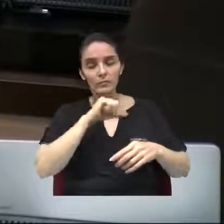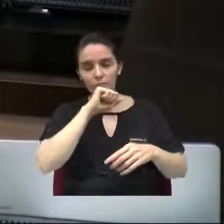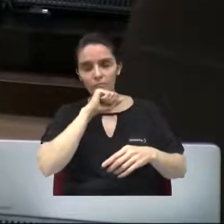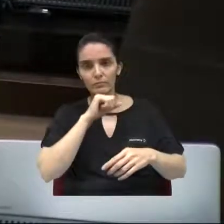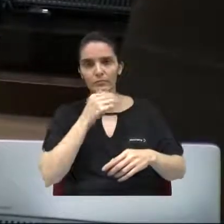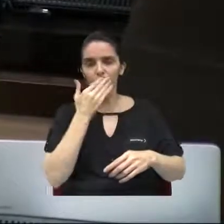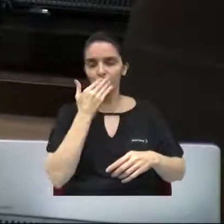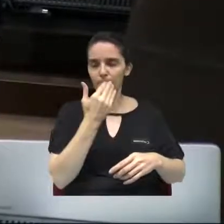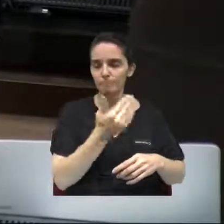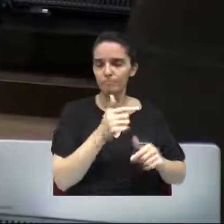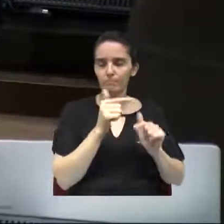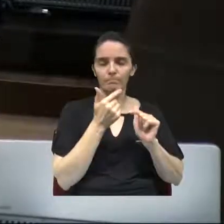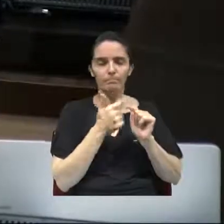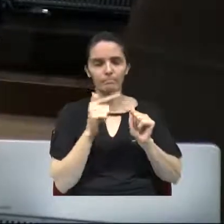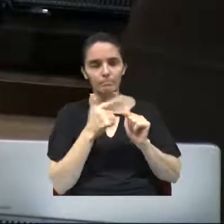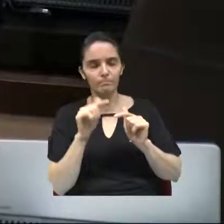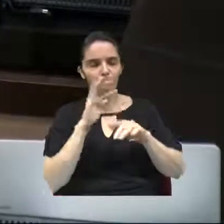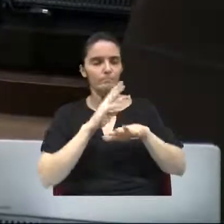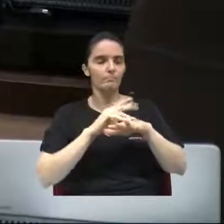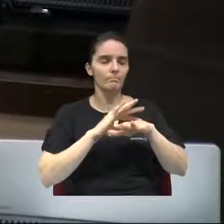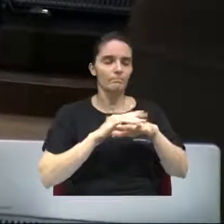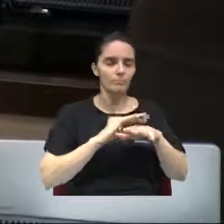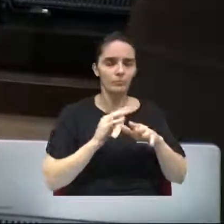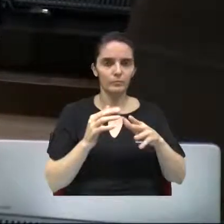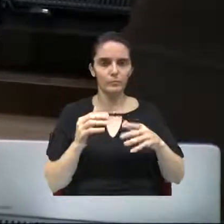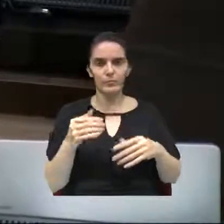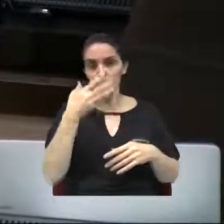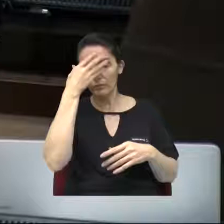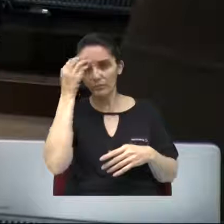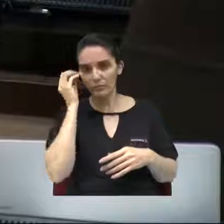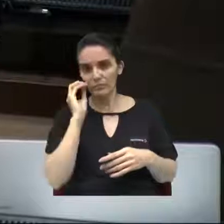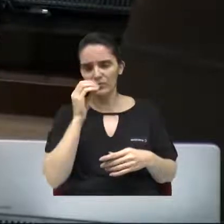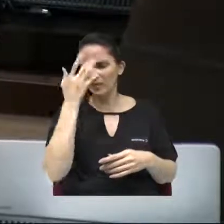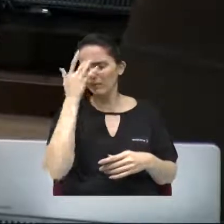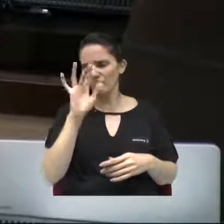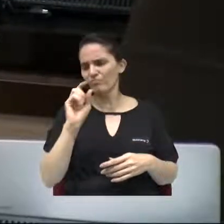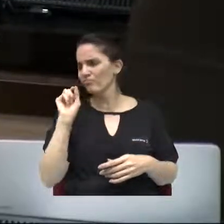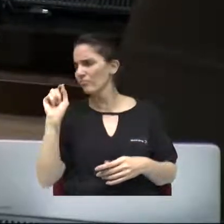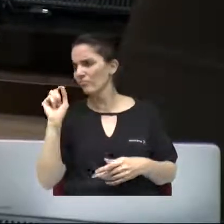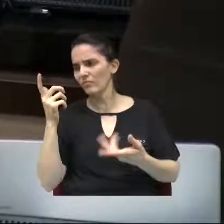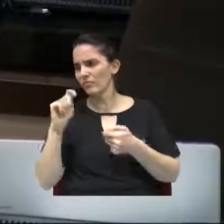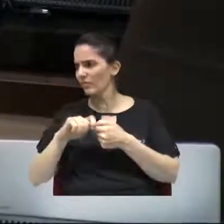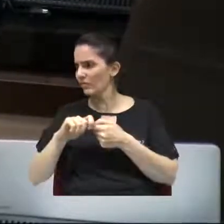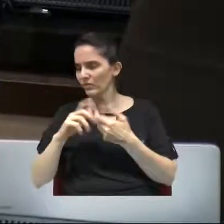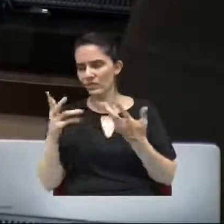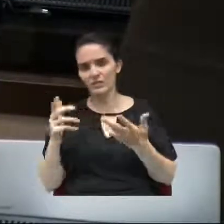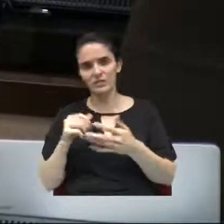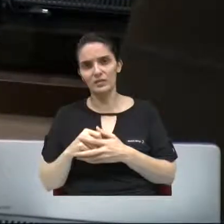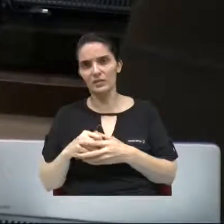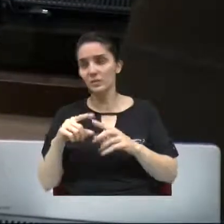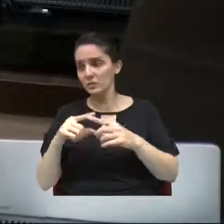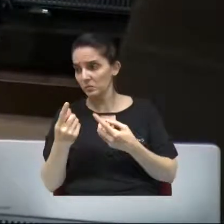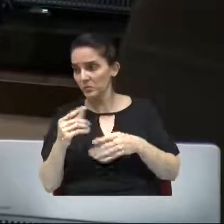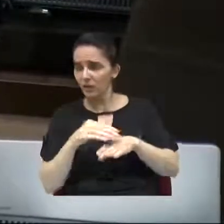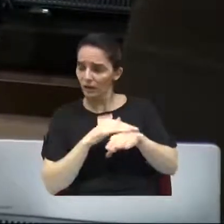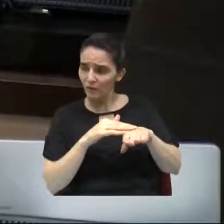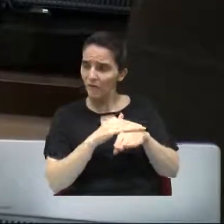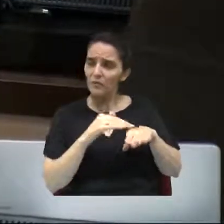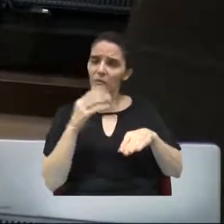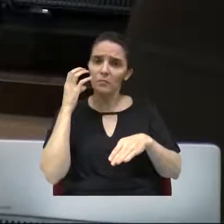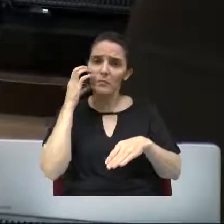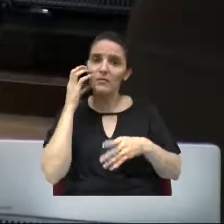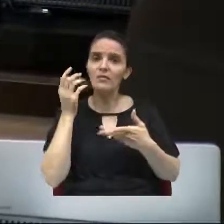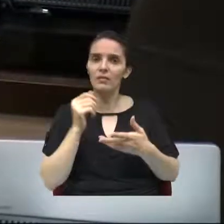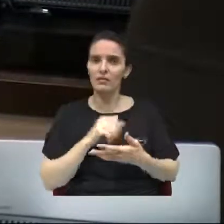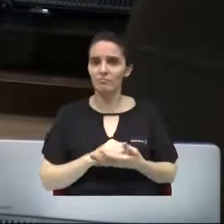com relação ao processo de Alzheimer. Daí até ela falou assim, não sei exatamente quais são as medidas, mas procura o gabinete do Dr. Marcelo